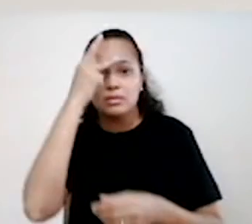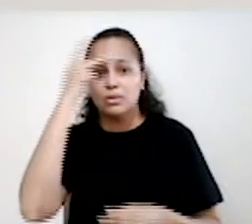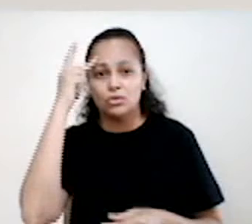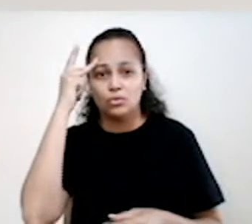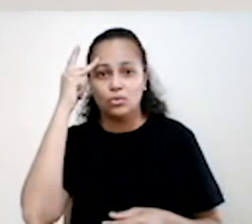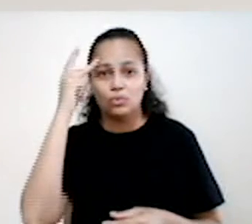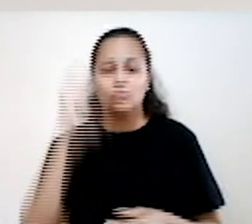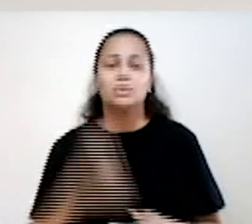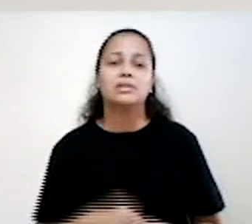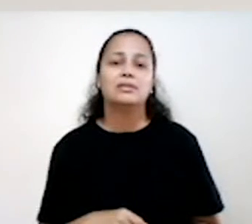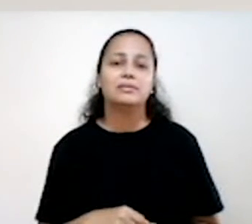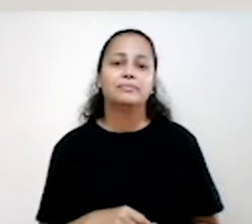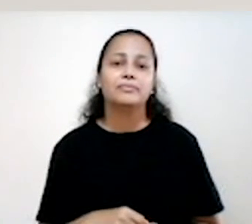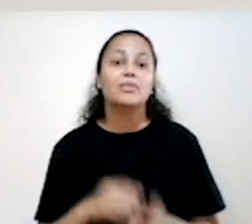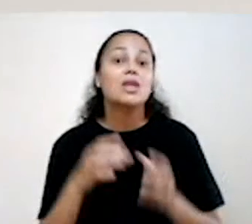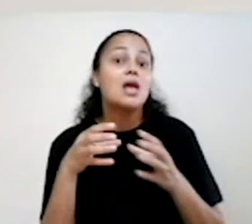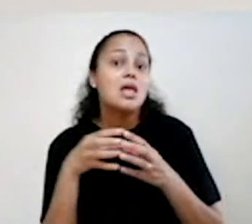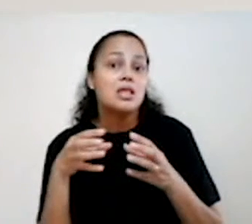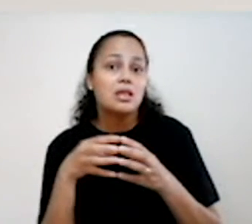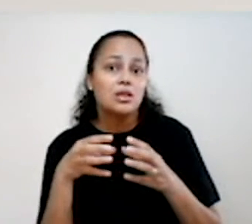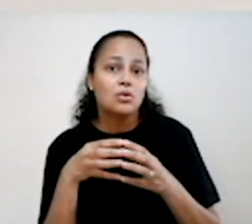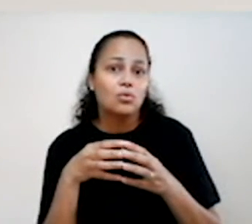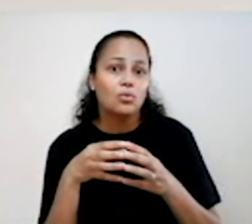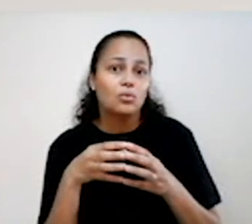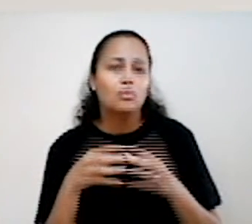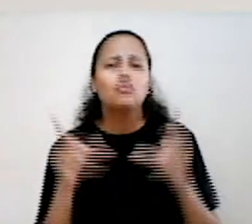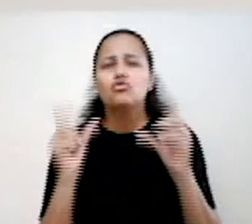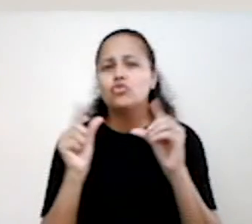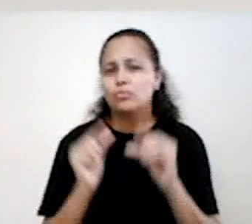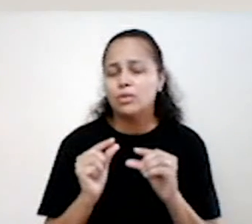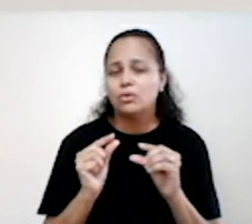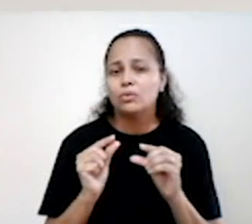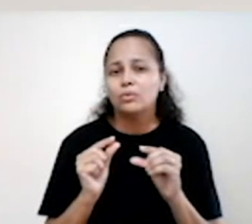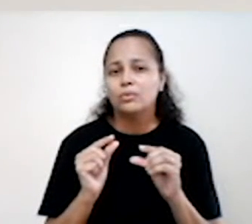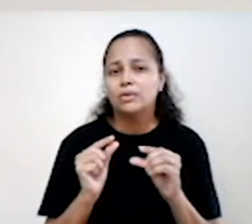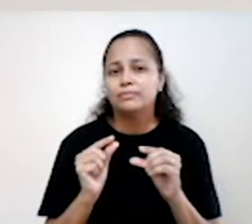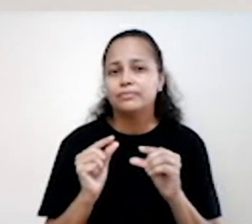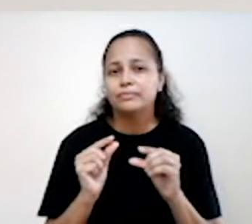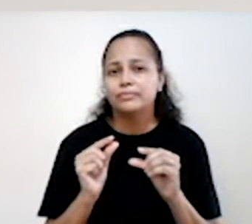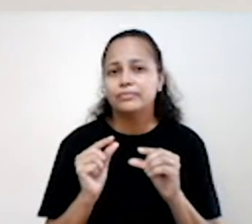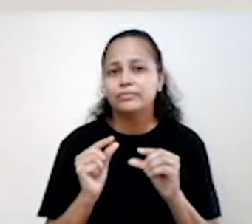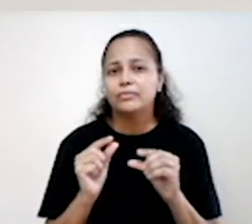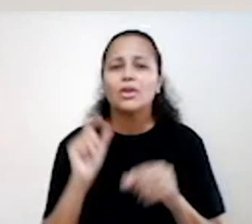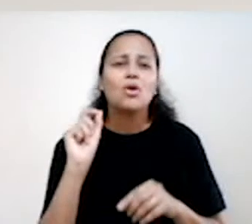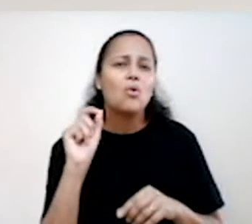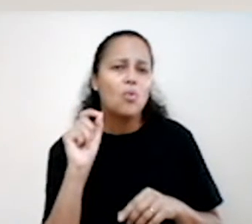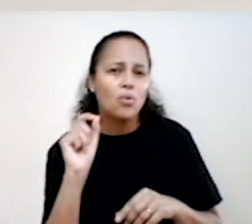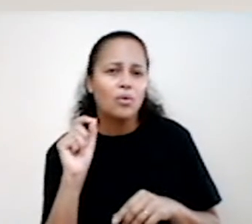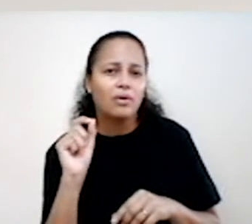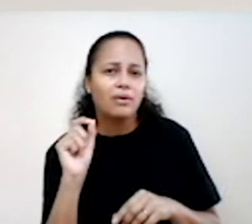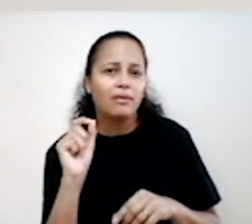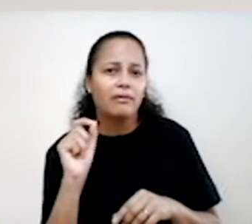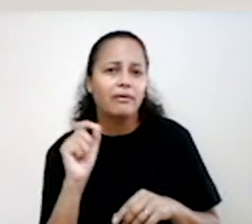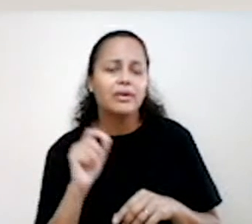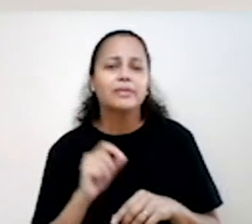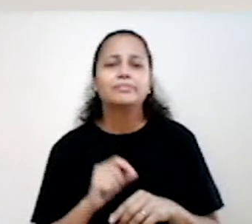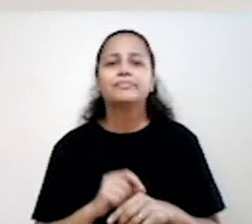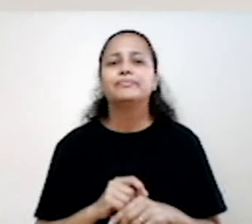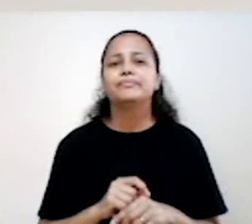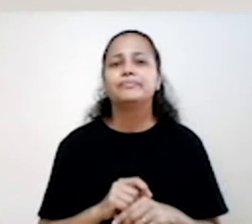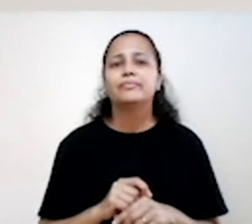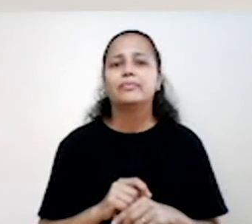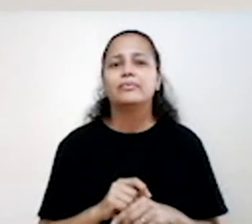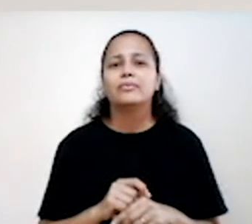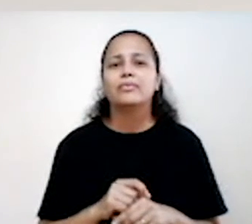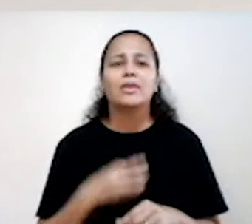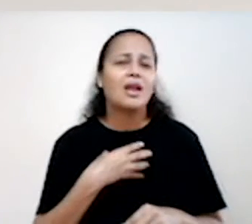pessoas. No sentido de que essa rede de apoio, ela diminua o efeito que a situação de